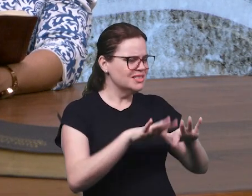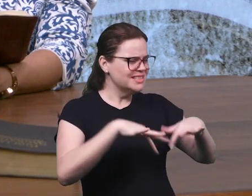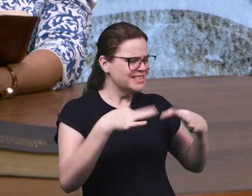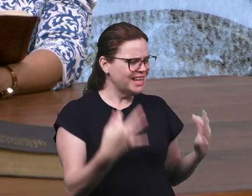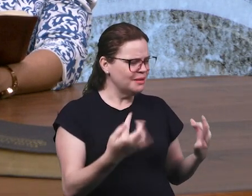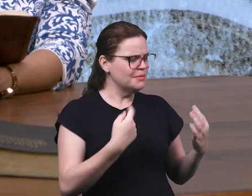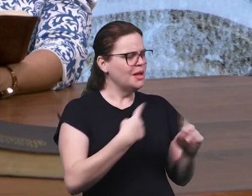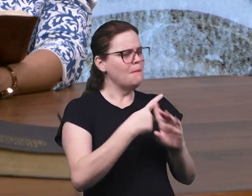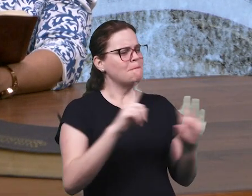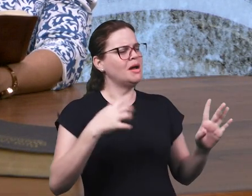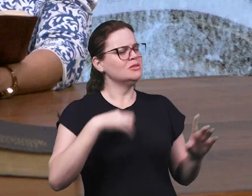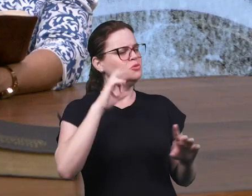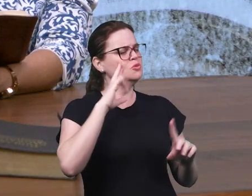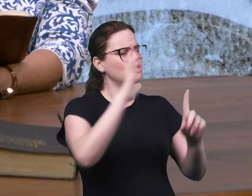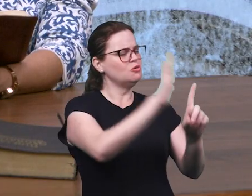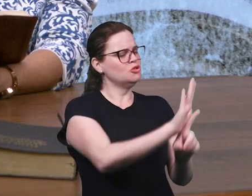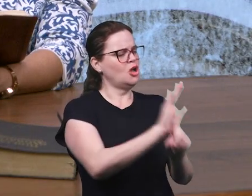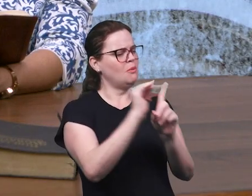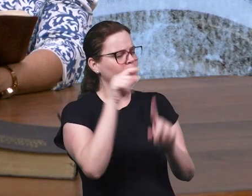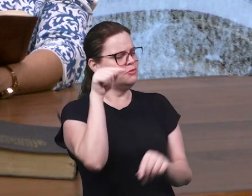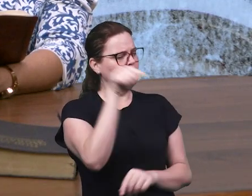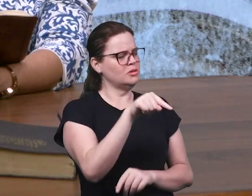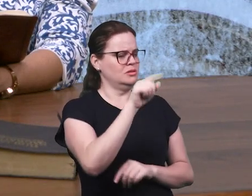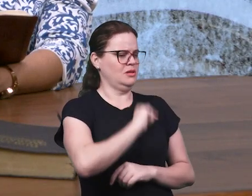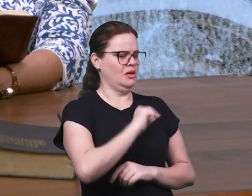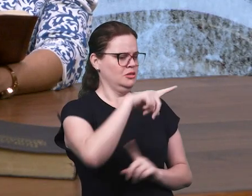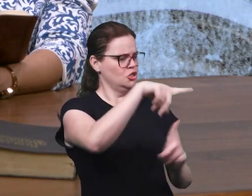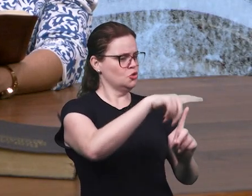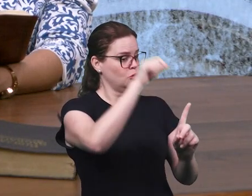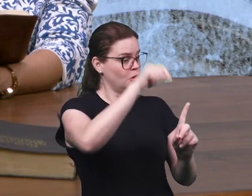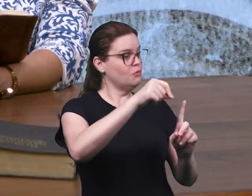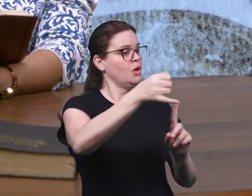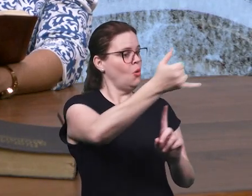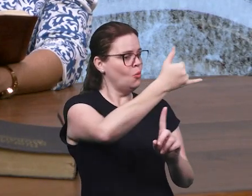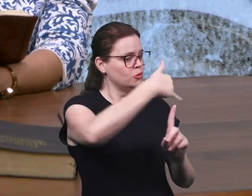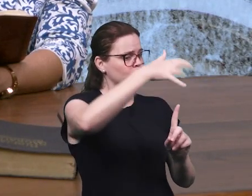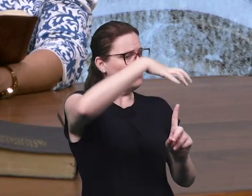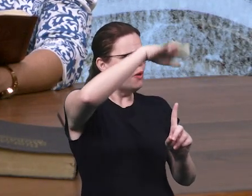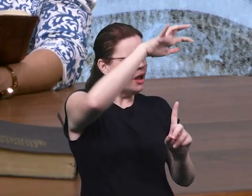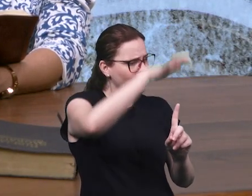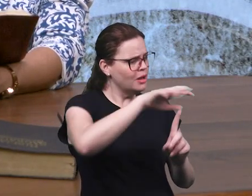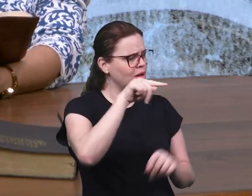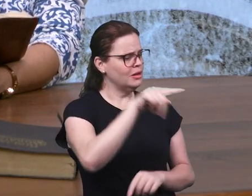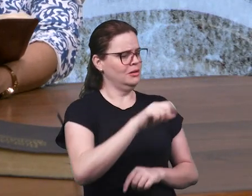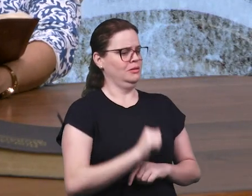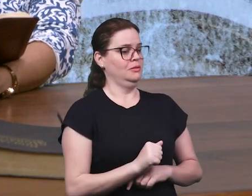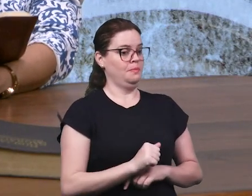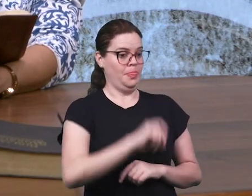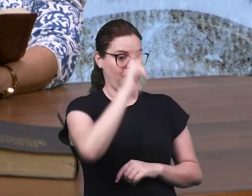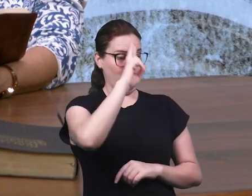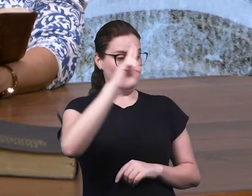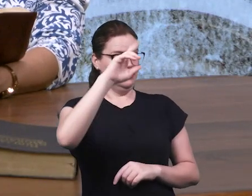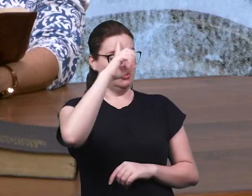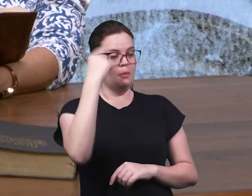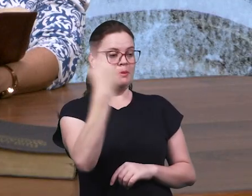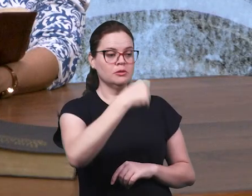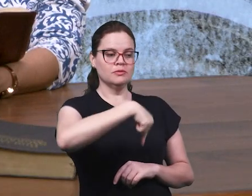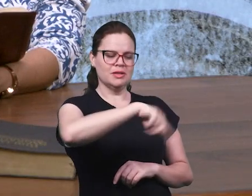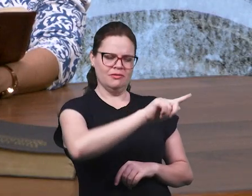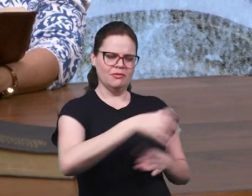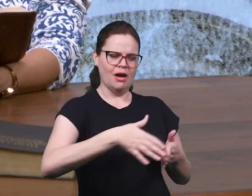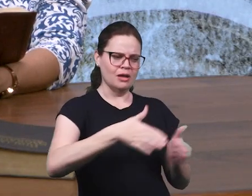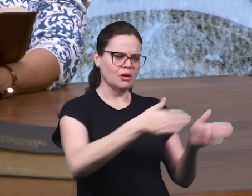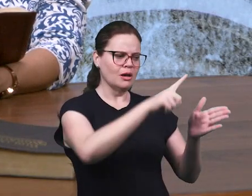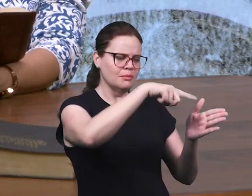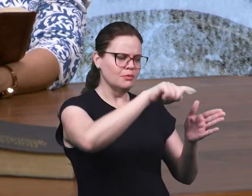o Senhor te ungiu rei sobre Israel. E enviou-te o Senhor a este caminho e